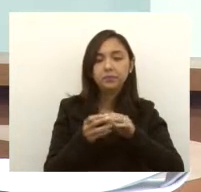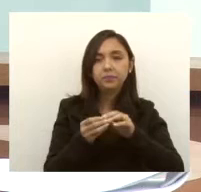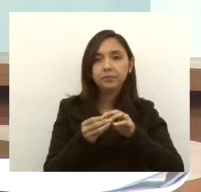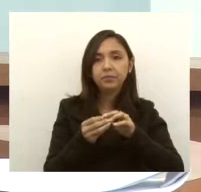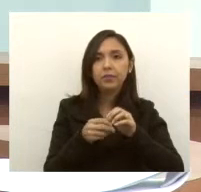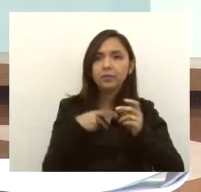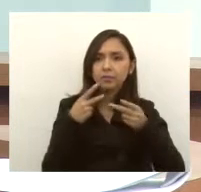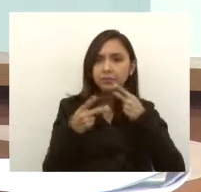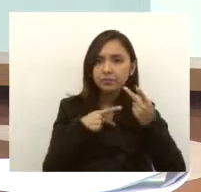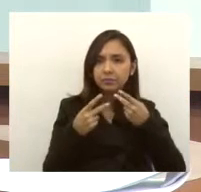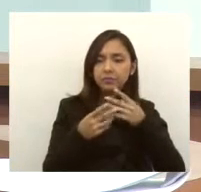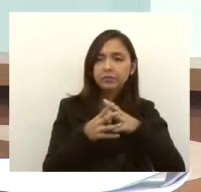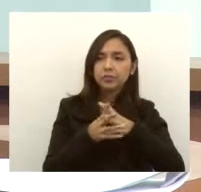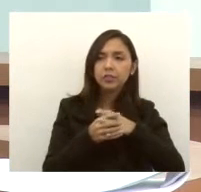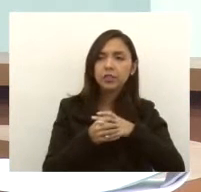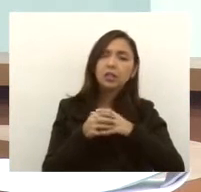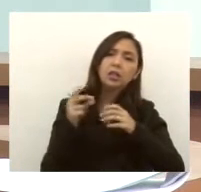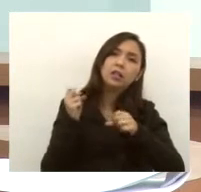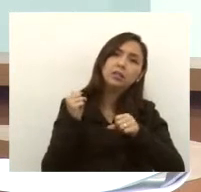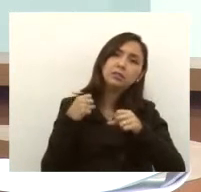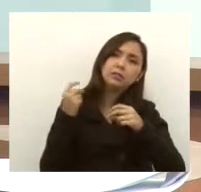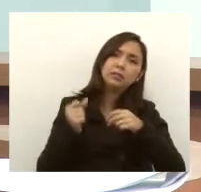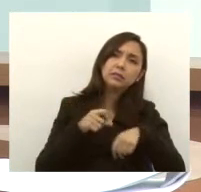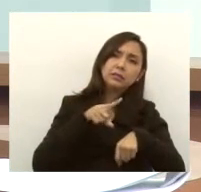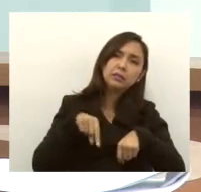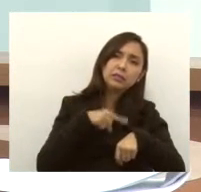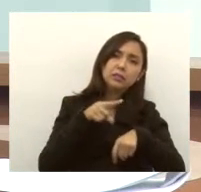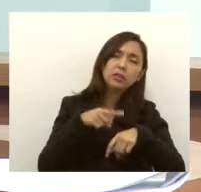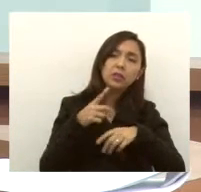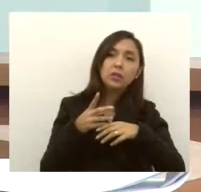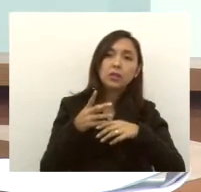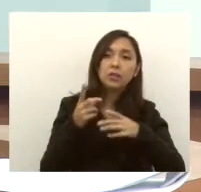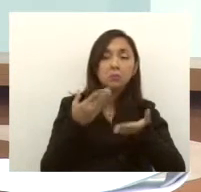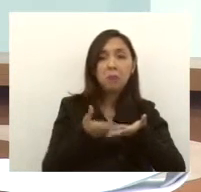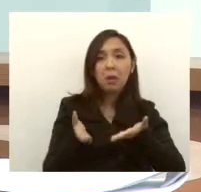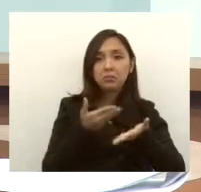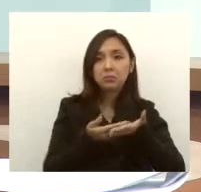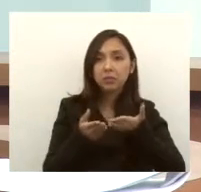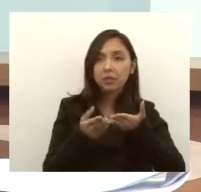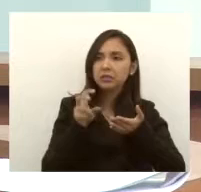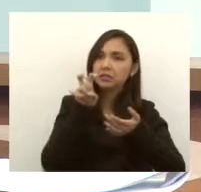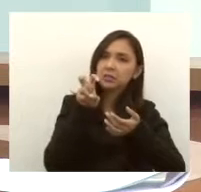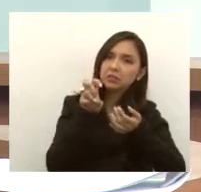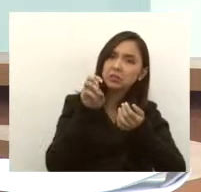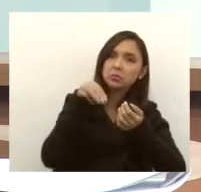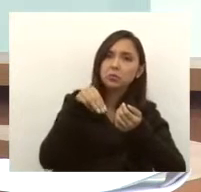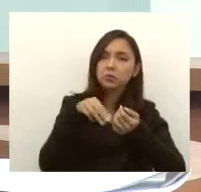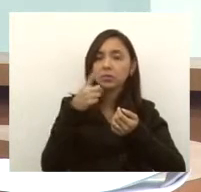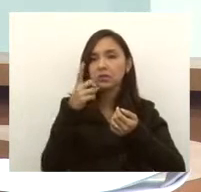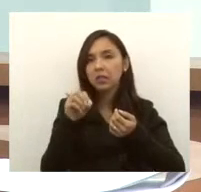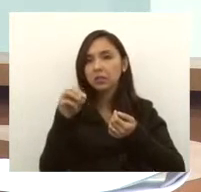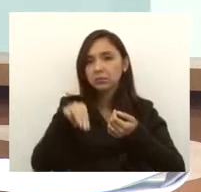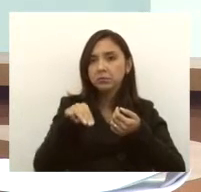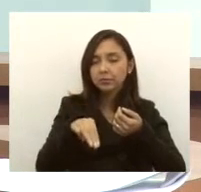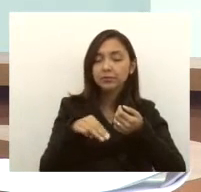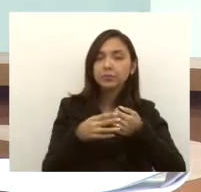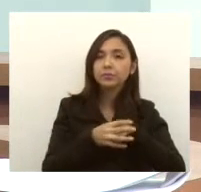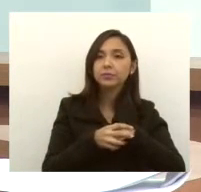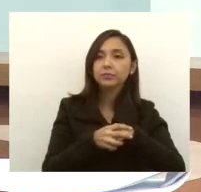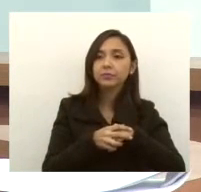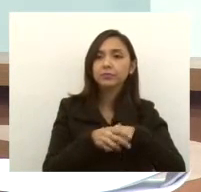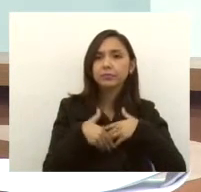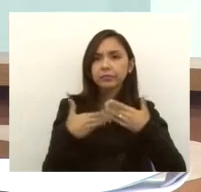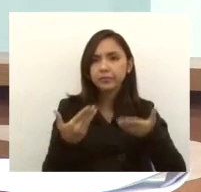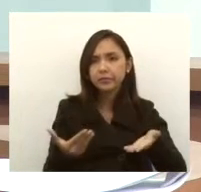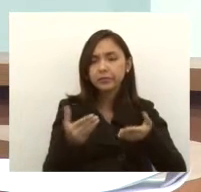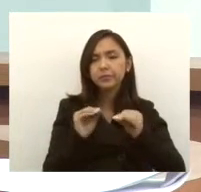para falar, ficaria um tempo enorme perdendo aqui 5 minutos, 10 minutos cada vereador. Então,